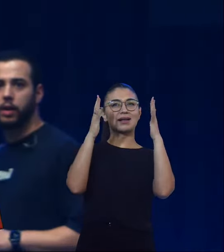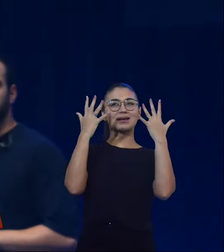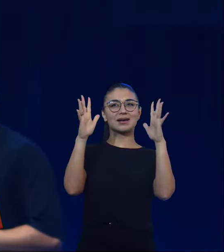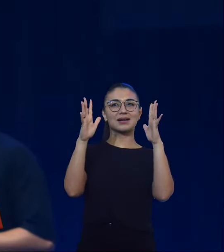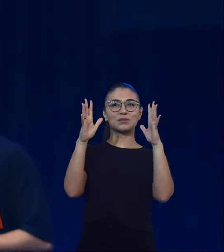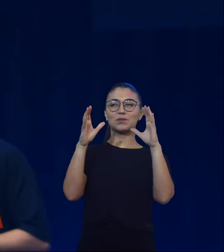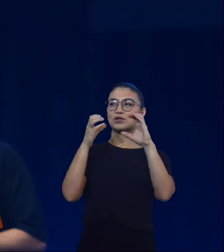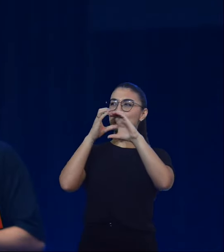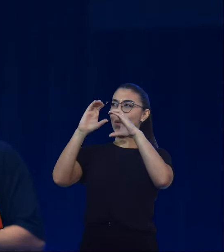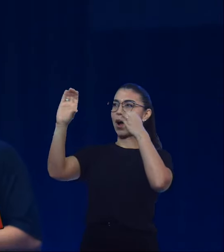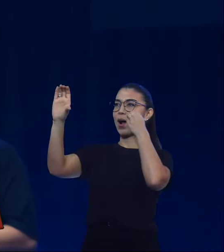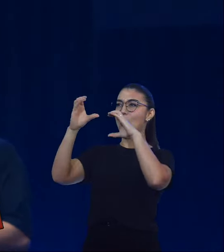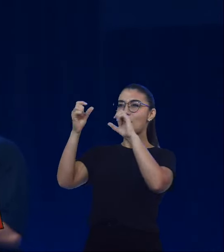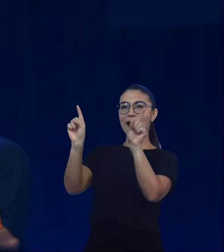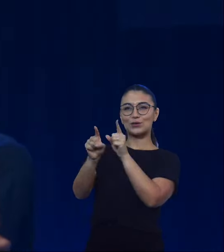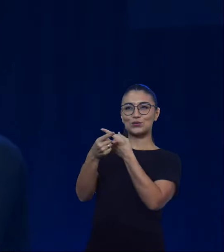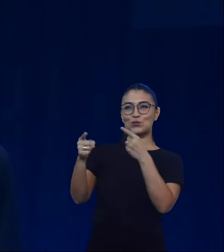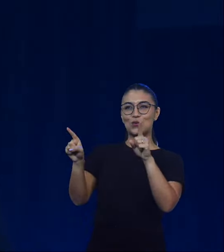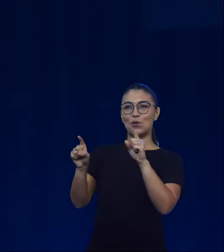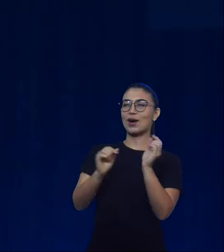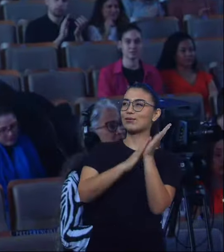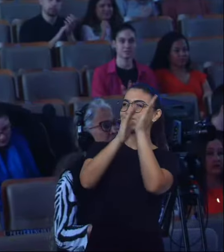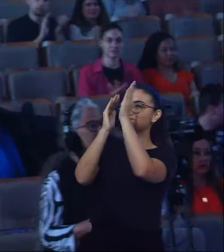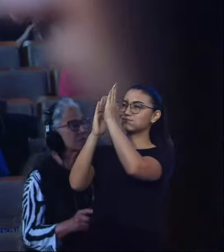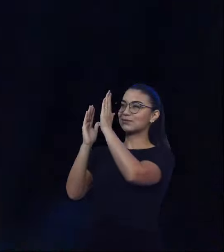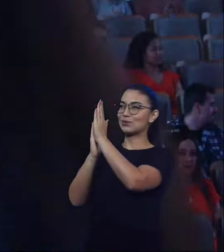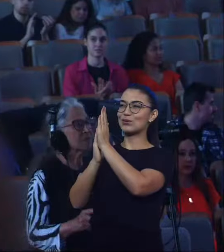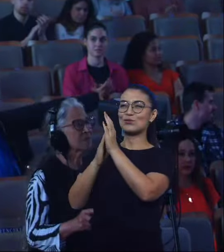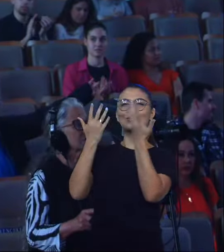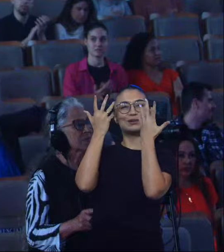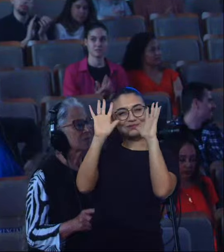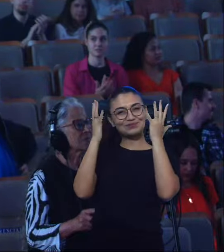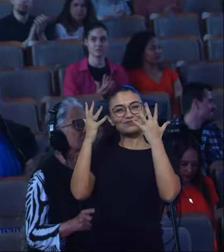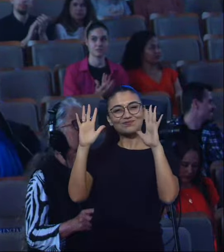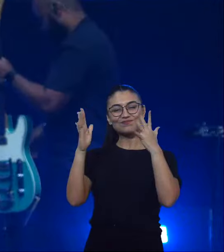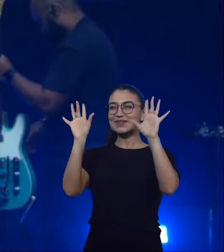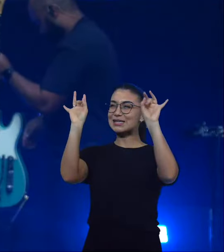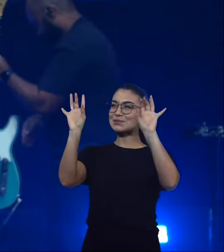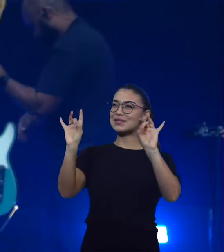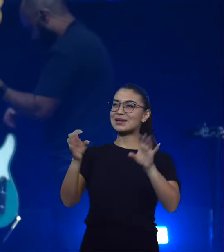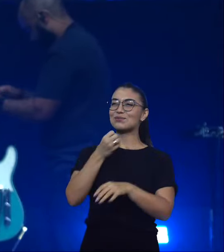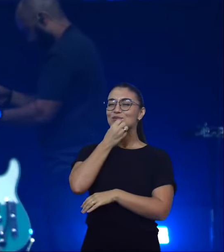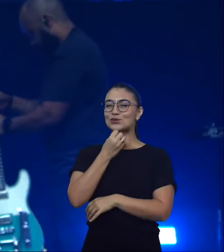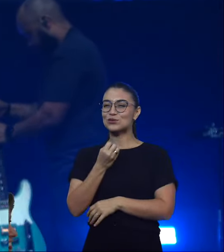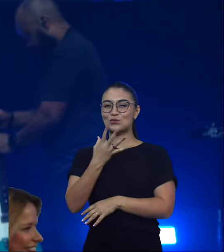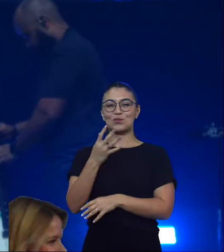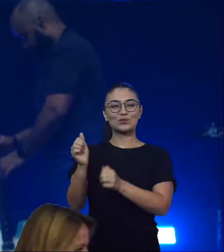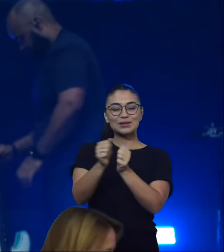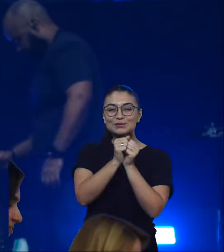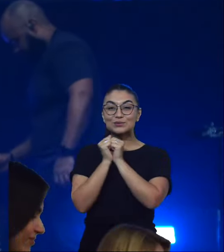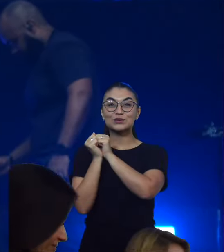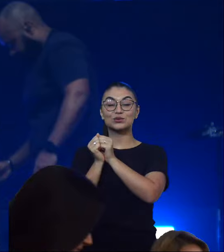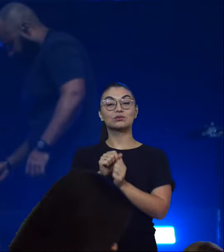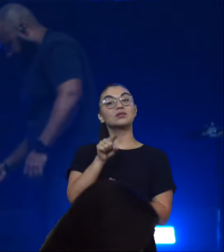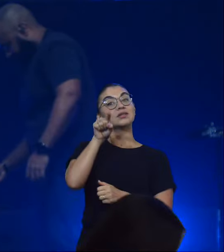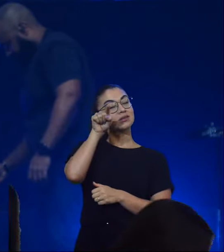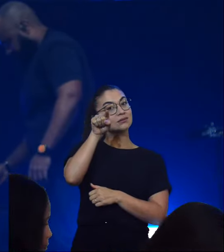coral, do louvor aí, gente, coisa linda hoje aí, muito especial aí, né? Muito bom a gente ter esse pessoal com a gente. E se você